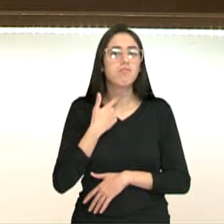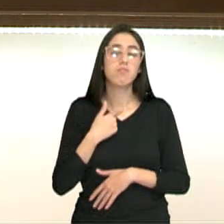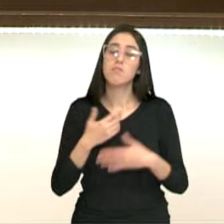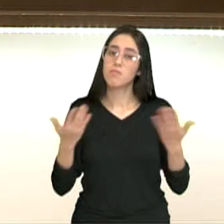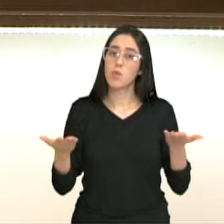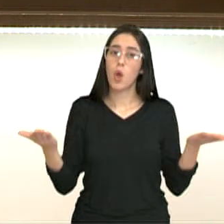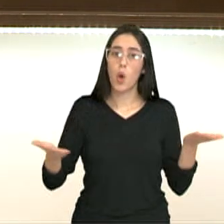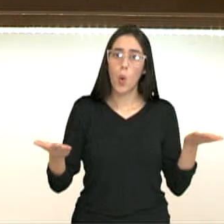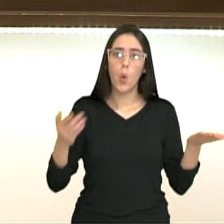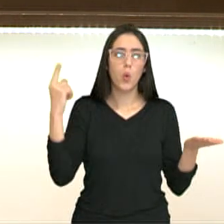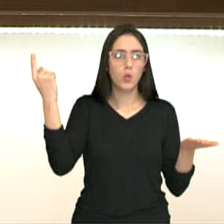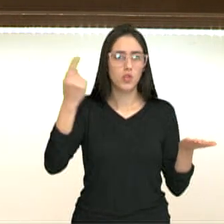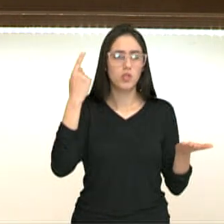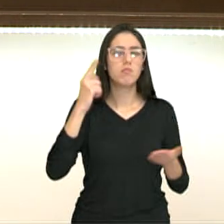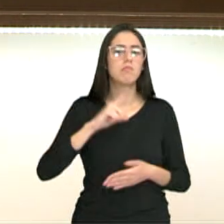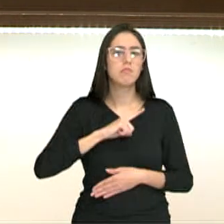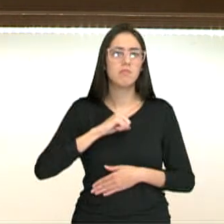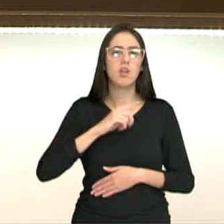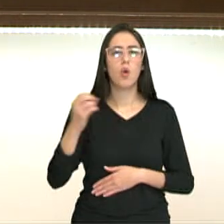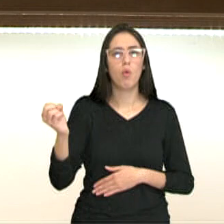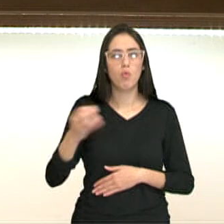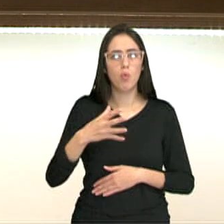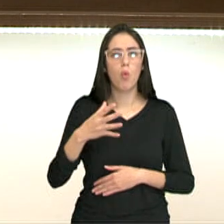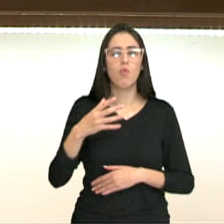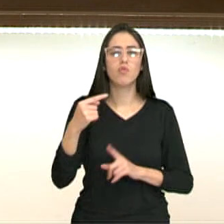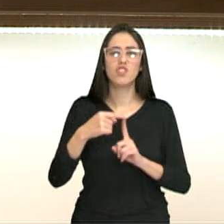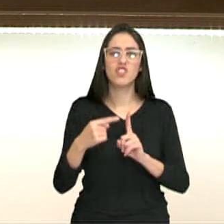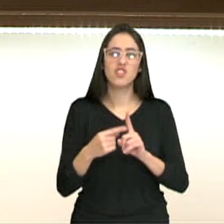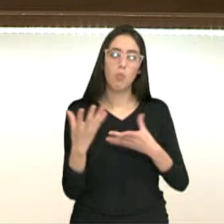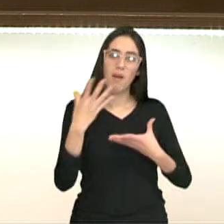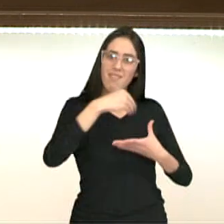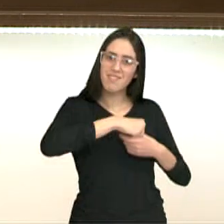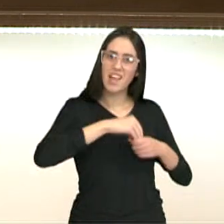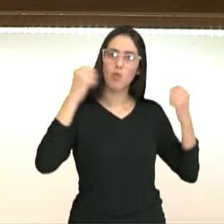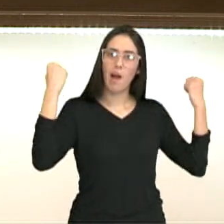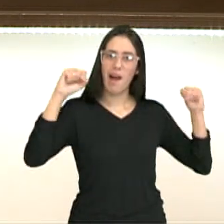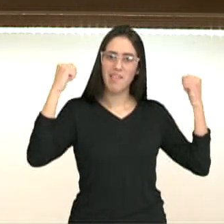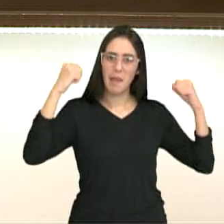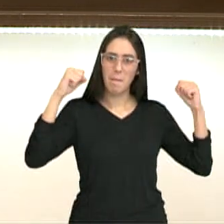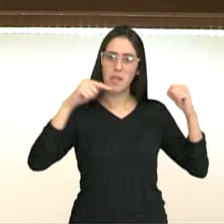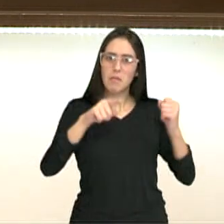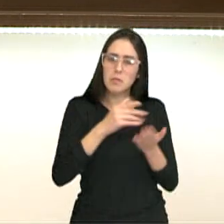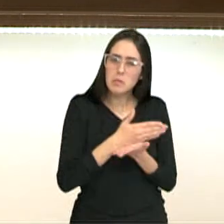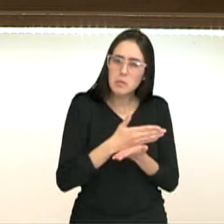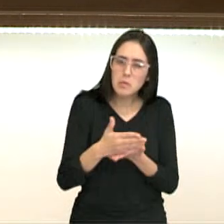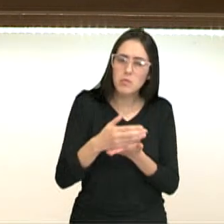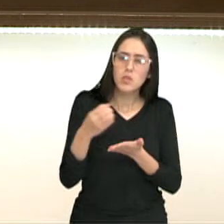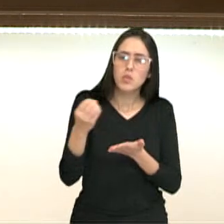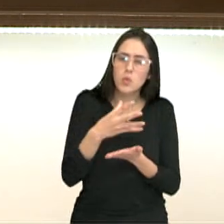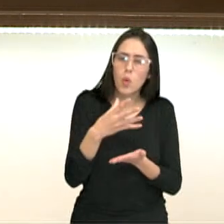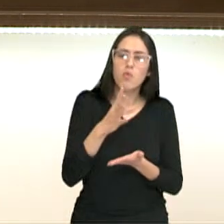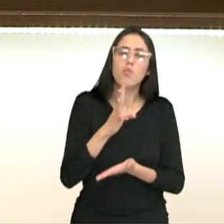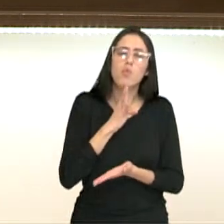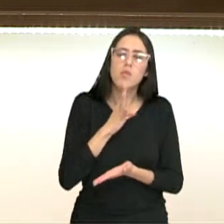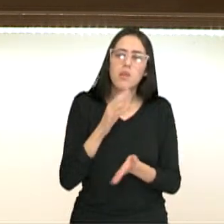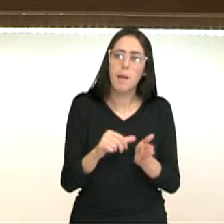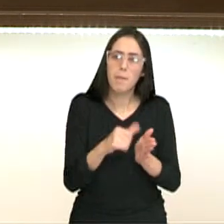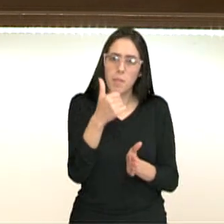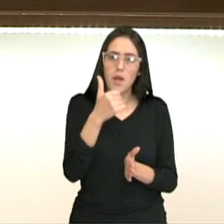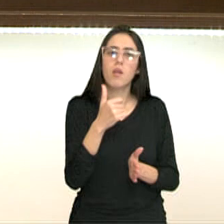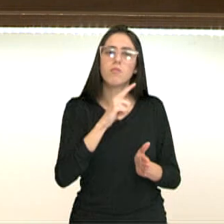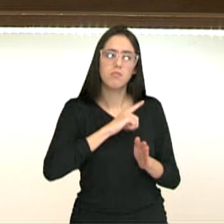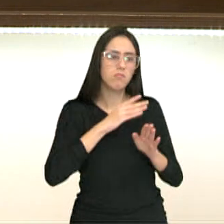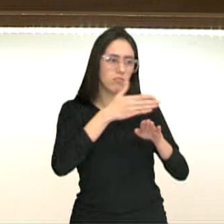tem uma modalidade indoor que ela é oferecida dentro das academias, então para quem quer iniciar, né, ela é muito indicada e lá vão